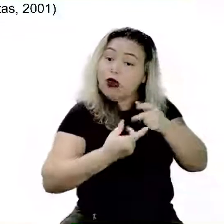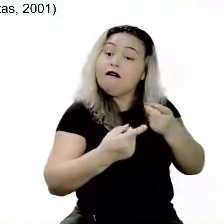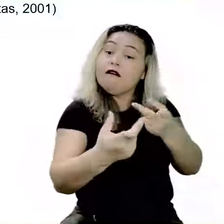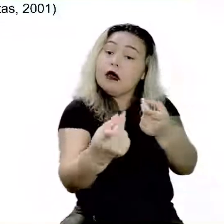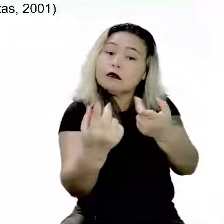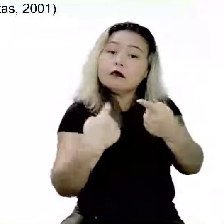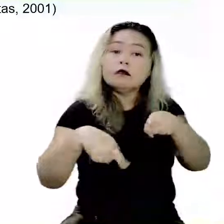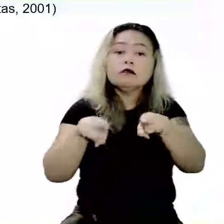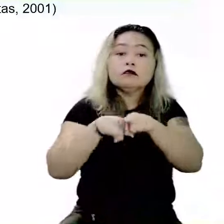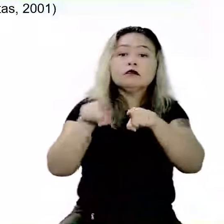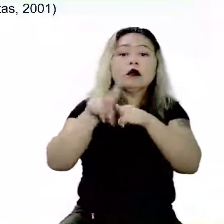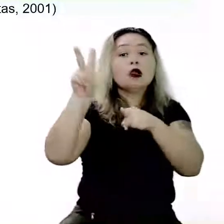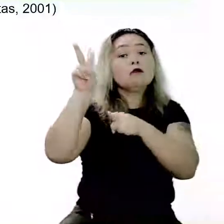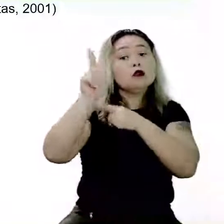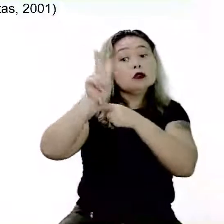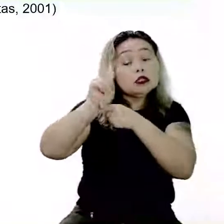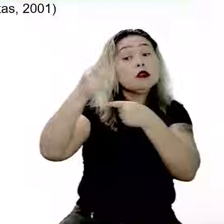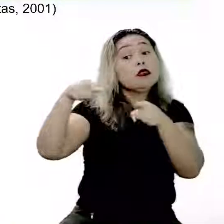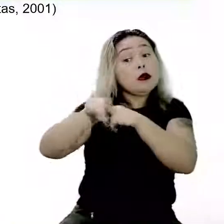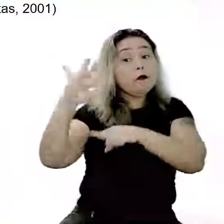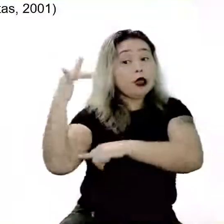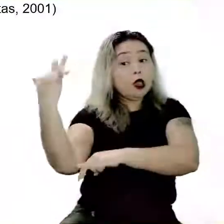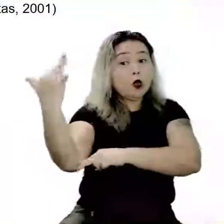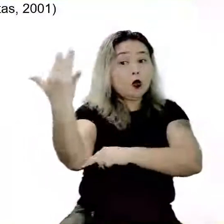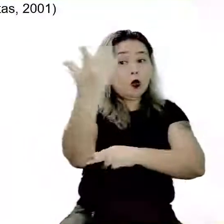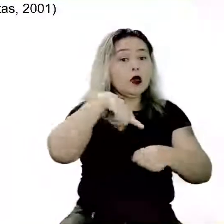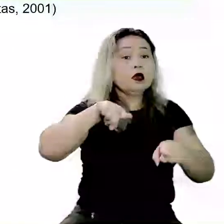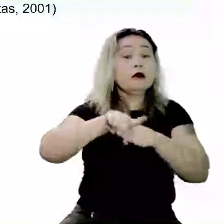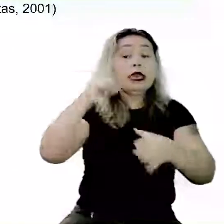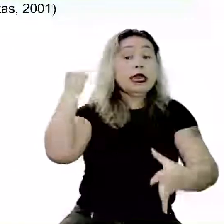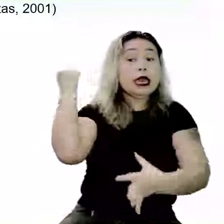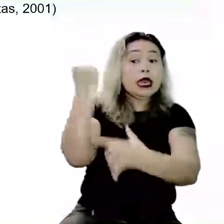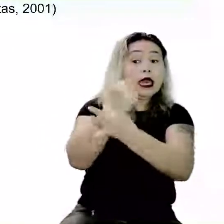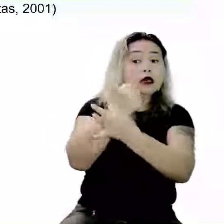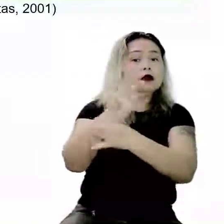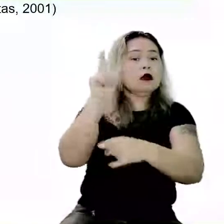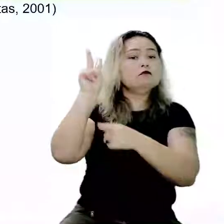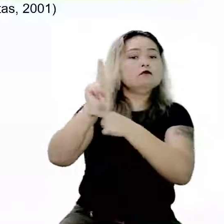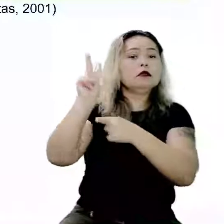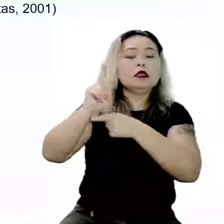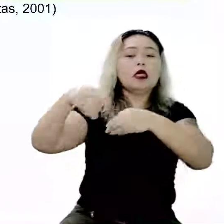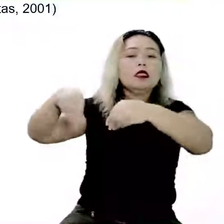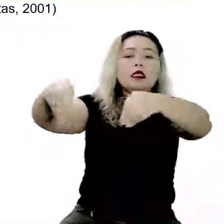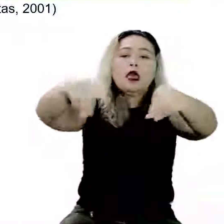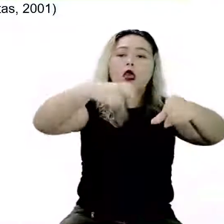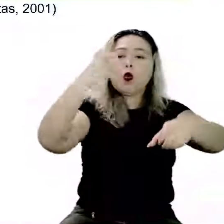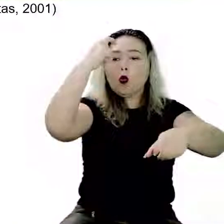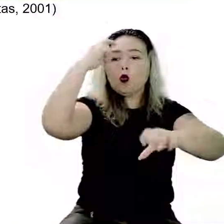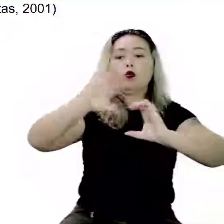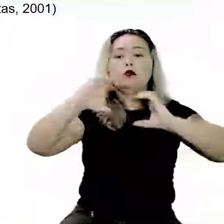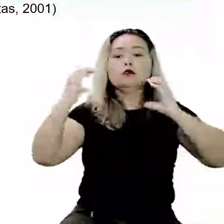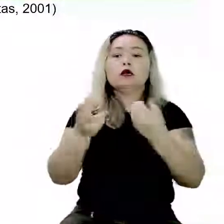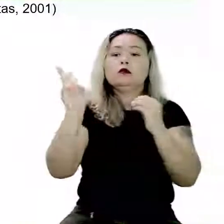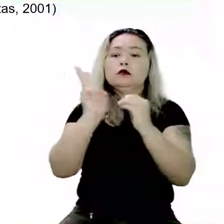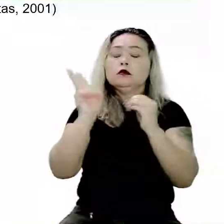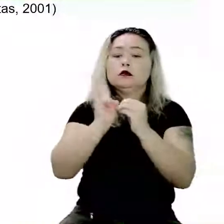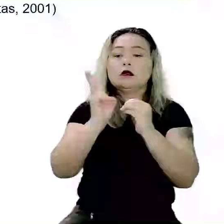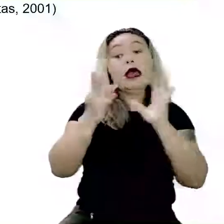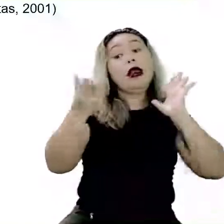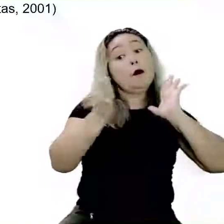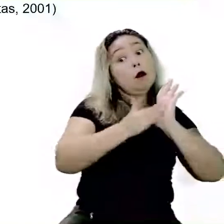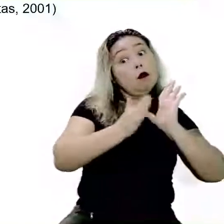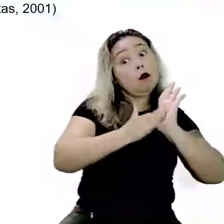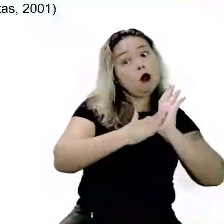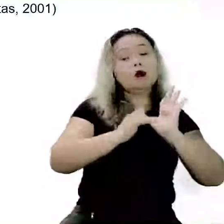culturas e das comunidades indígenas. Ele se propôs a fazer isso, mas em